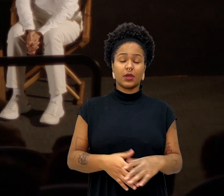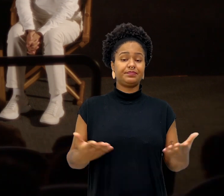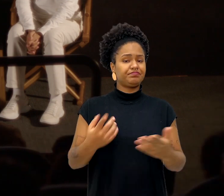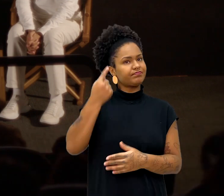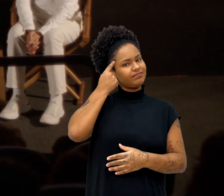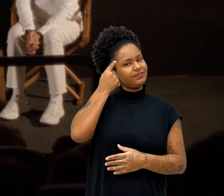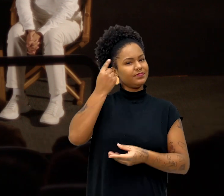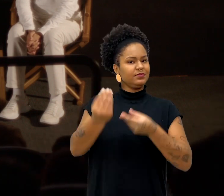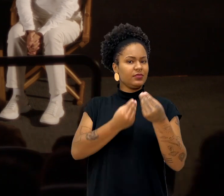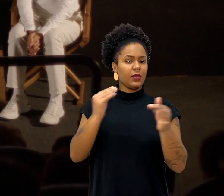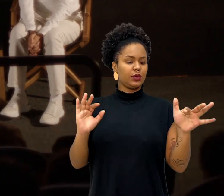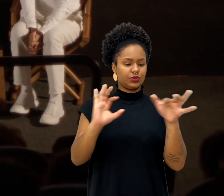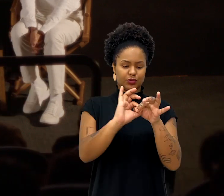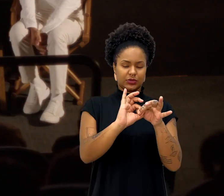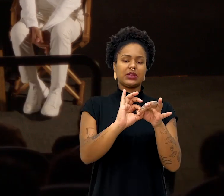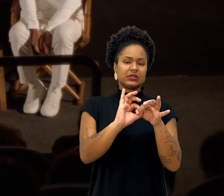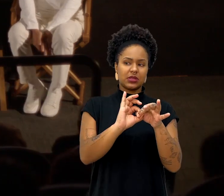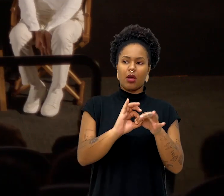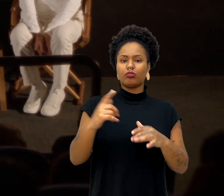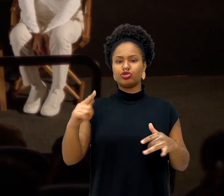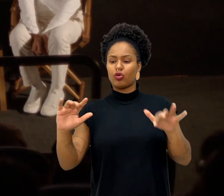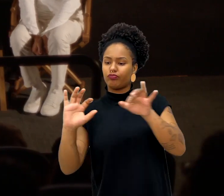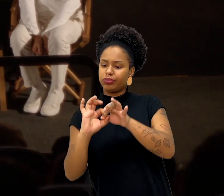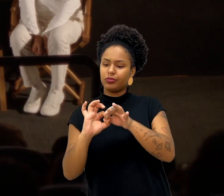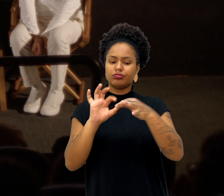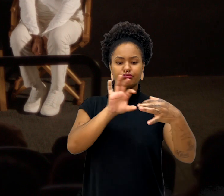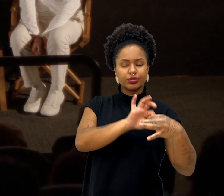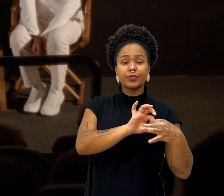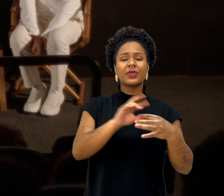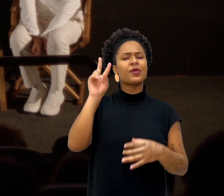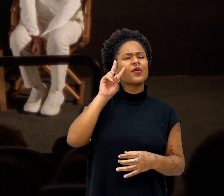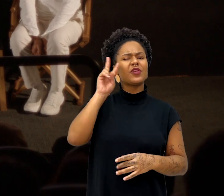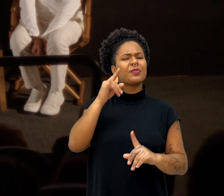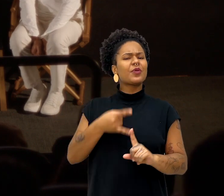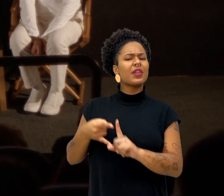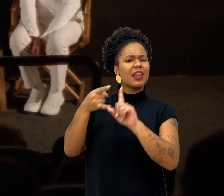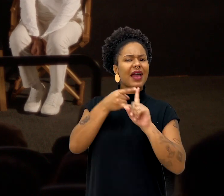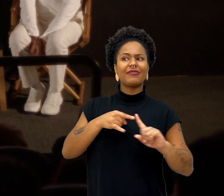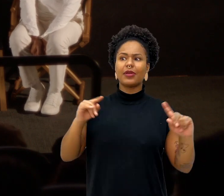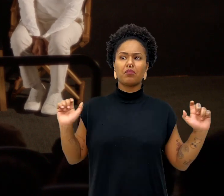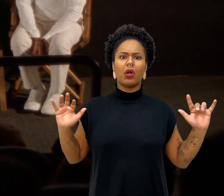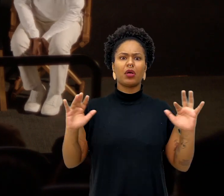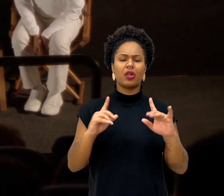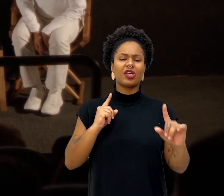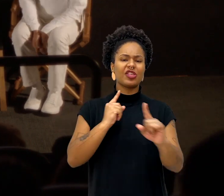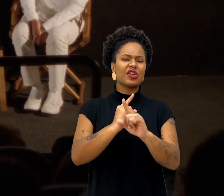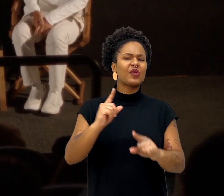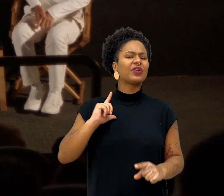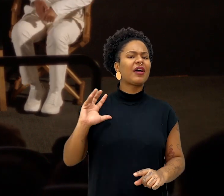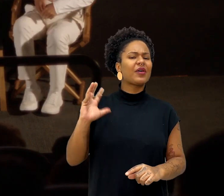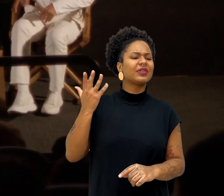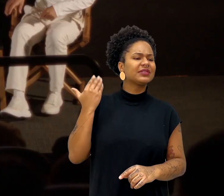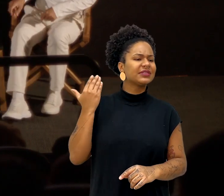E trazendo essa ideia de conexão, reconexão, eu lembro dessa live, encontrão que a gente fez